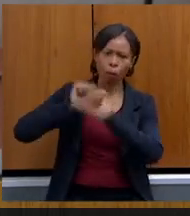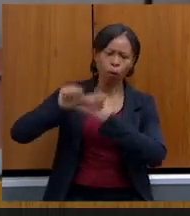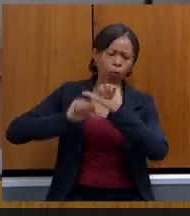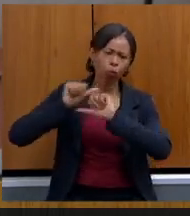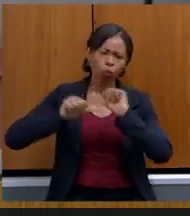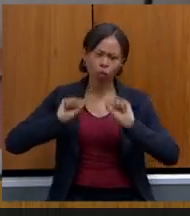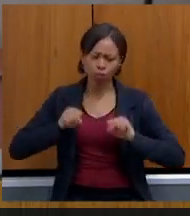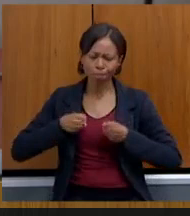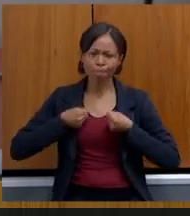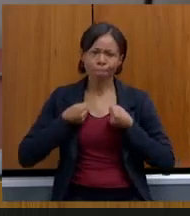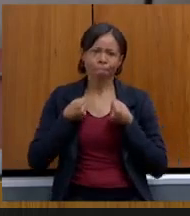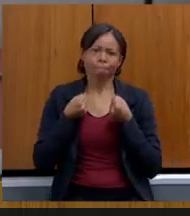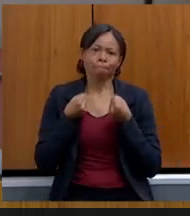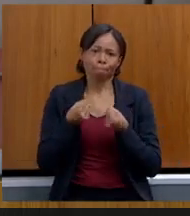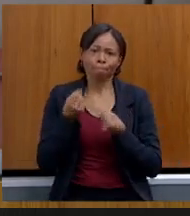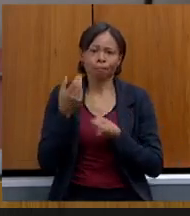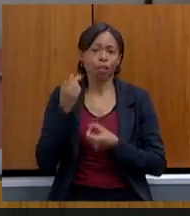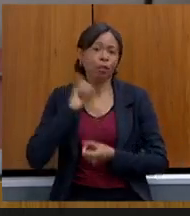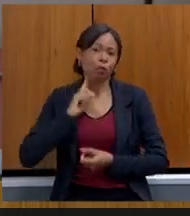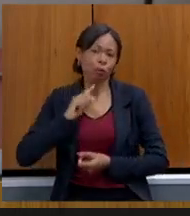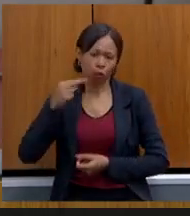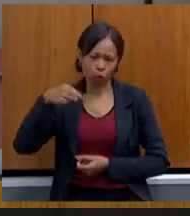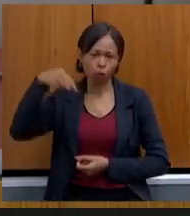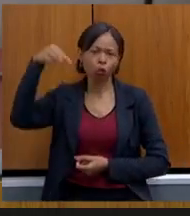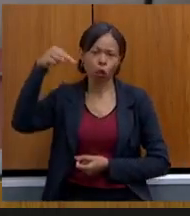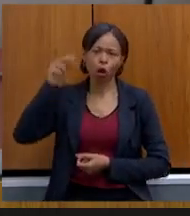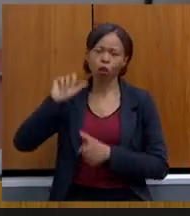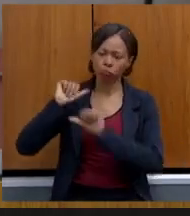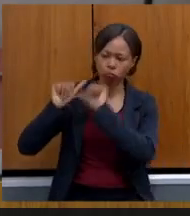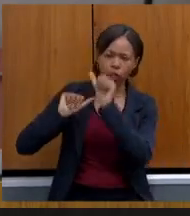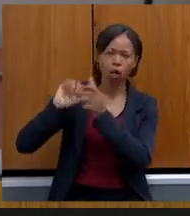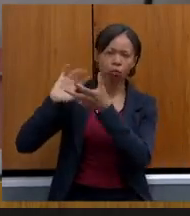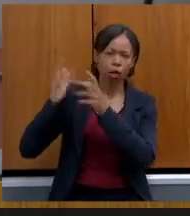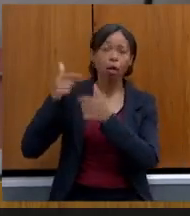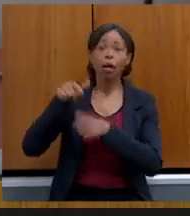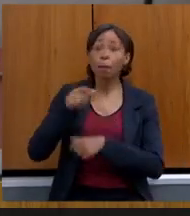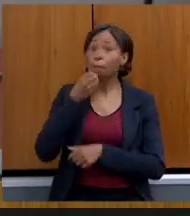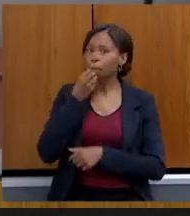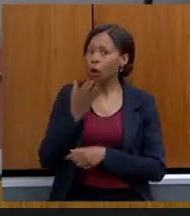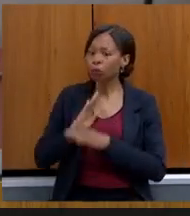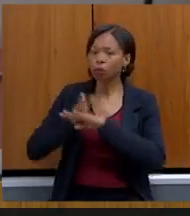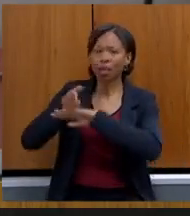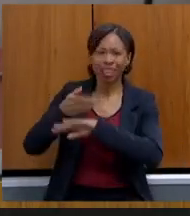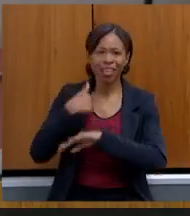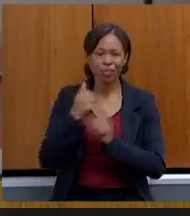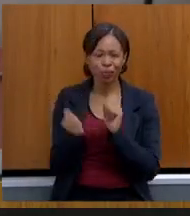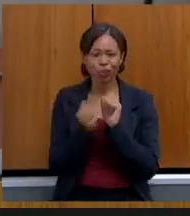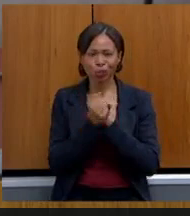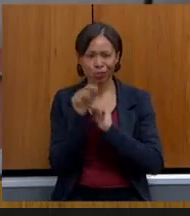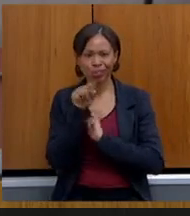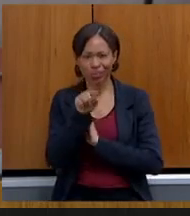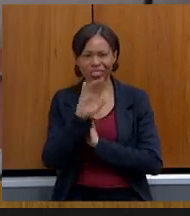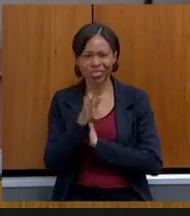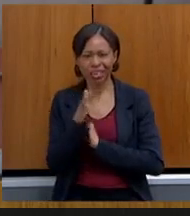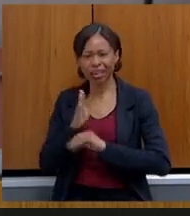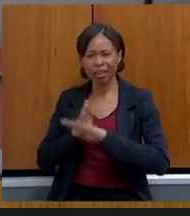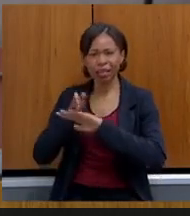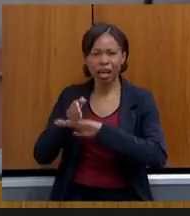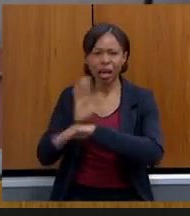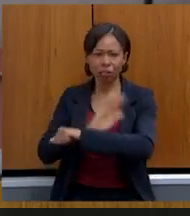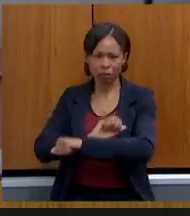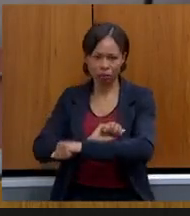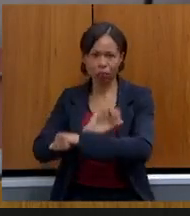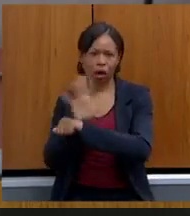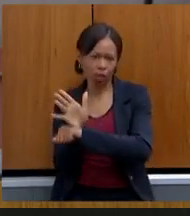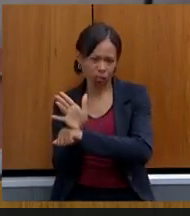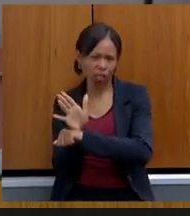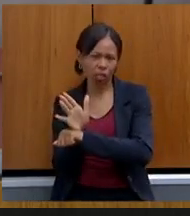todos os que a gente vai fazendo no norte de Minas é sempre muito bom estar lá tive com o senhor não foi rapidamente quando estivermos em Montes